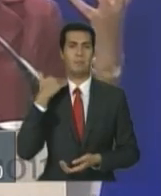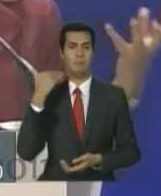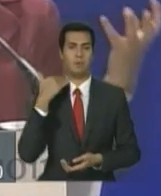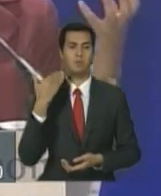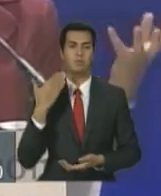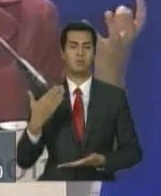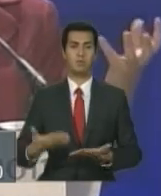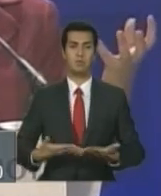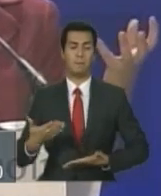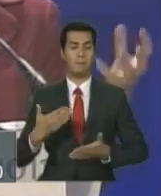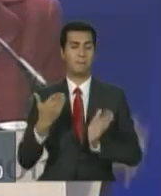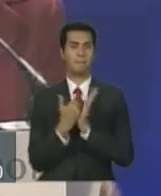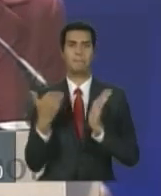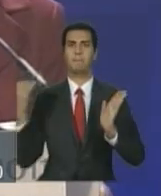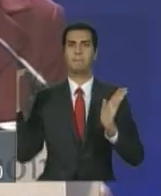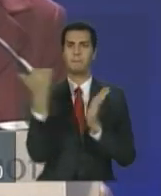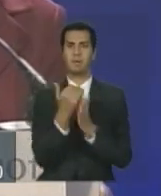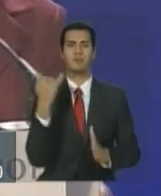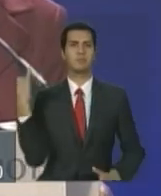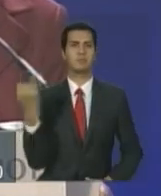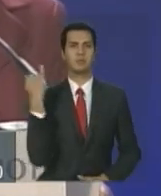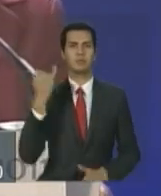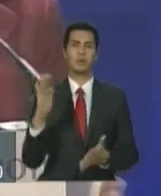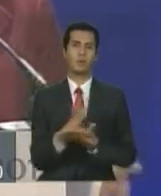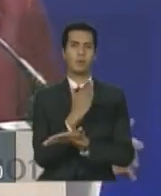a fonte de recursos, que são contra.